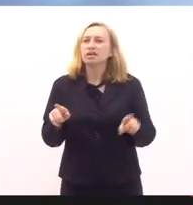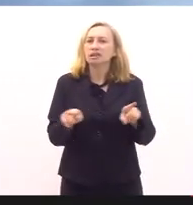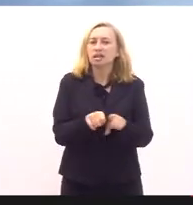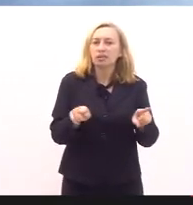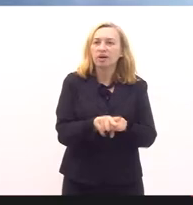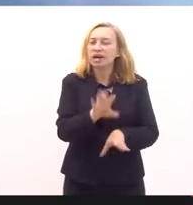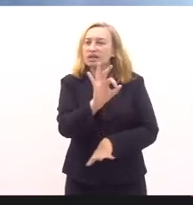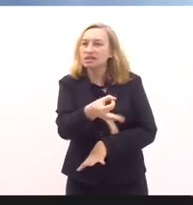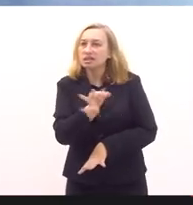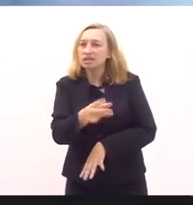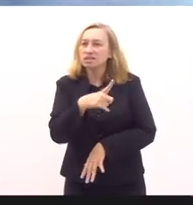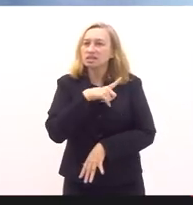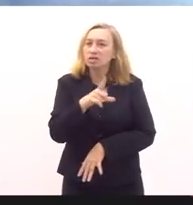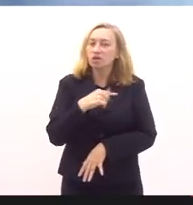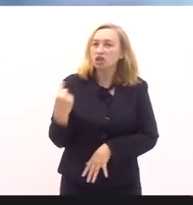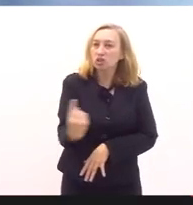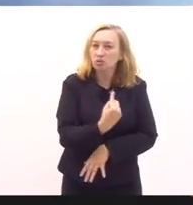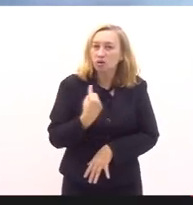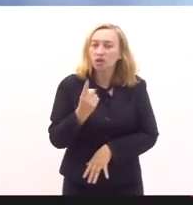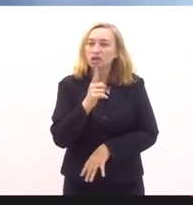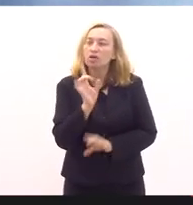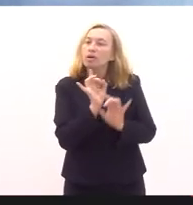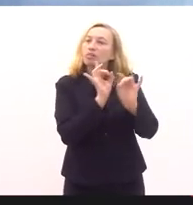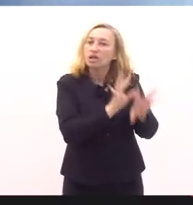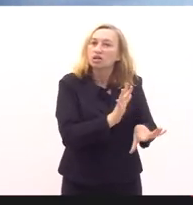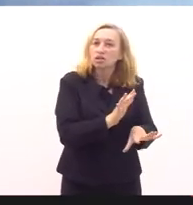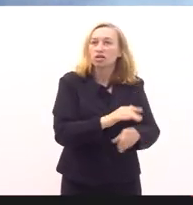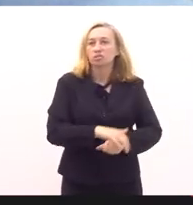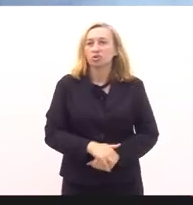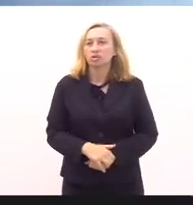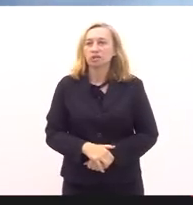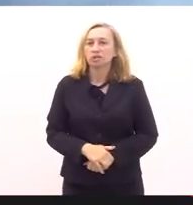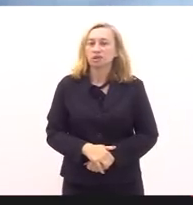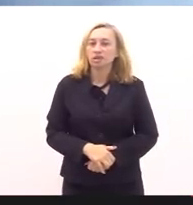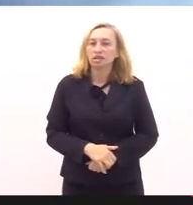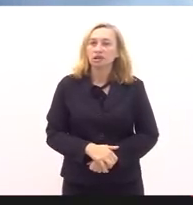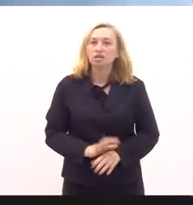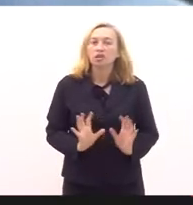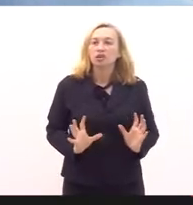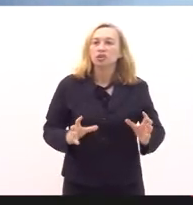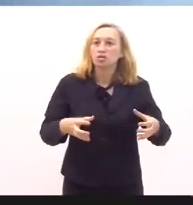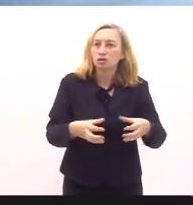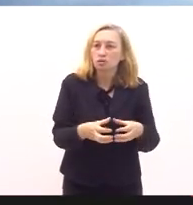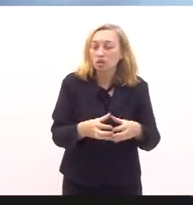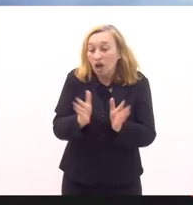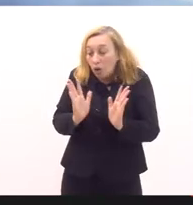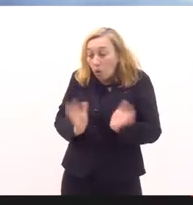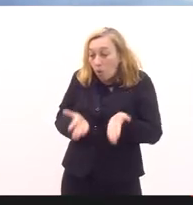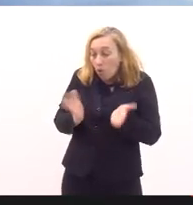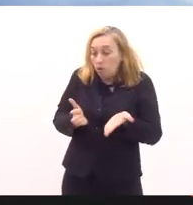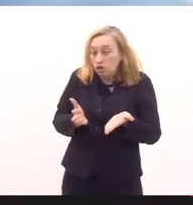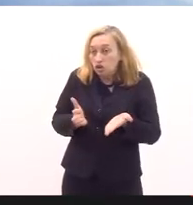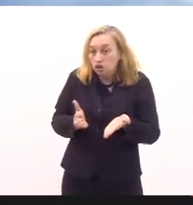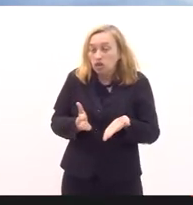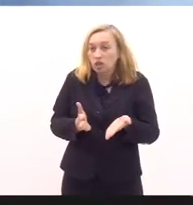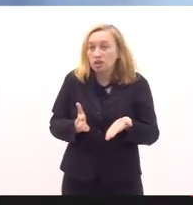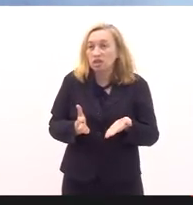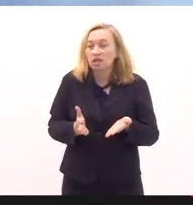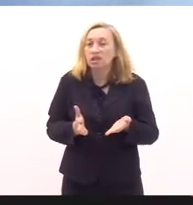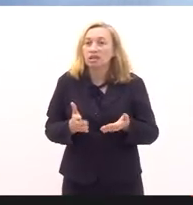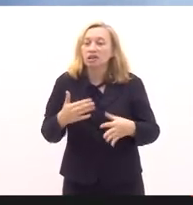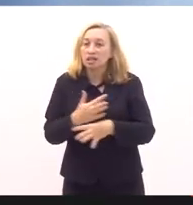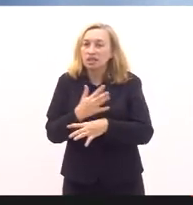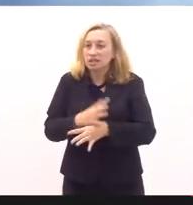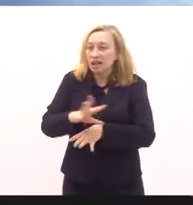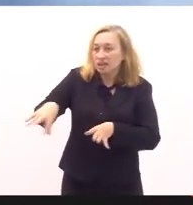a certeza que nós não abandonamos ninguém. As comunidades, hoje, da cidade integrada, que é um